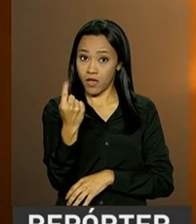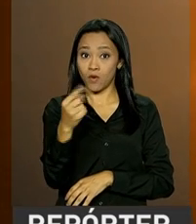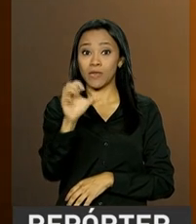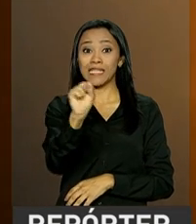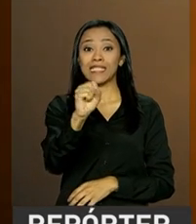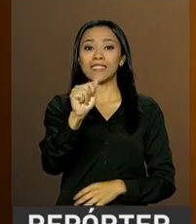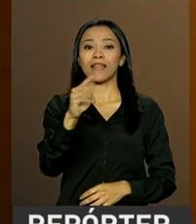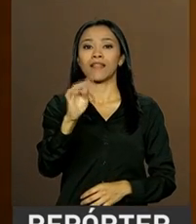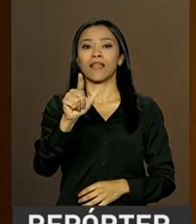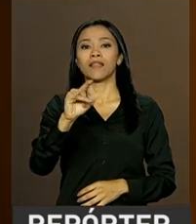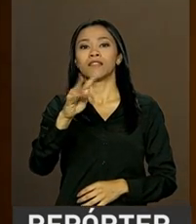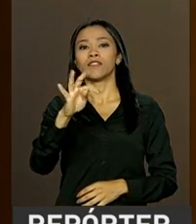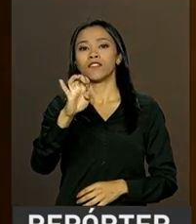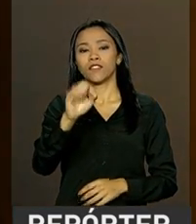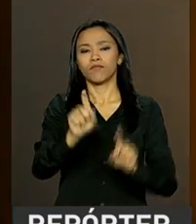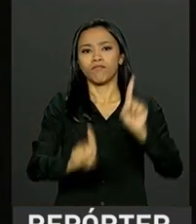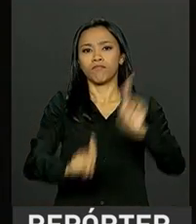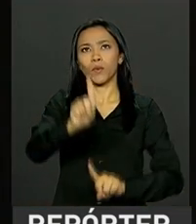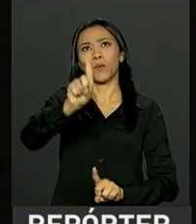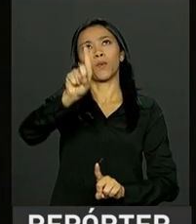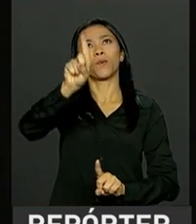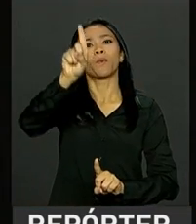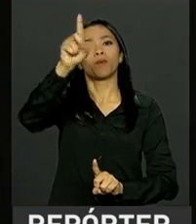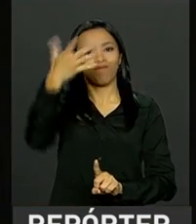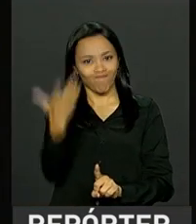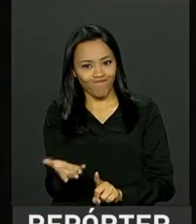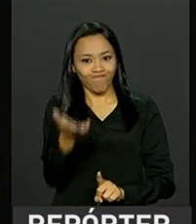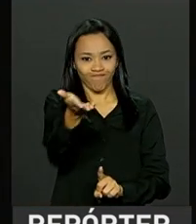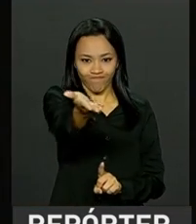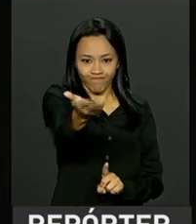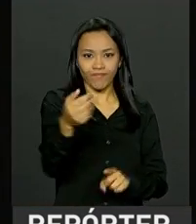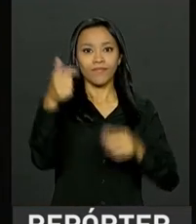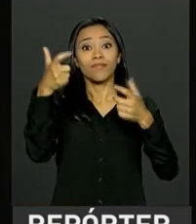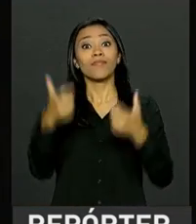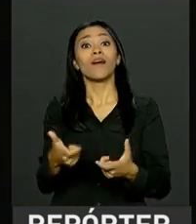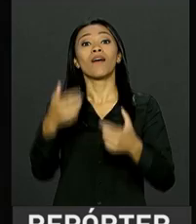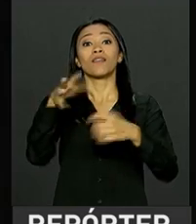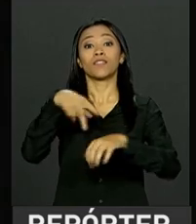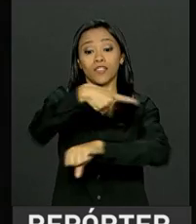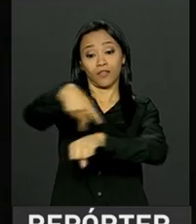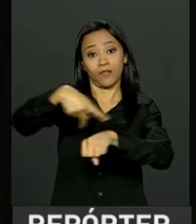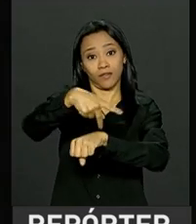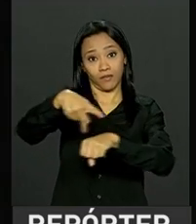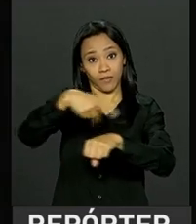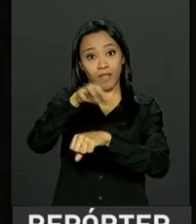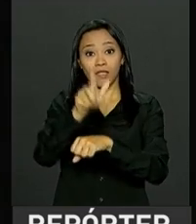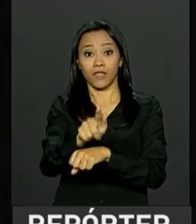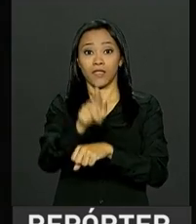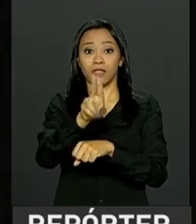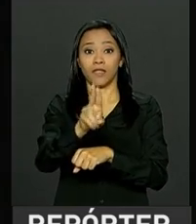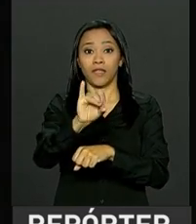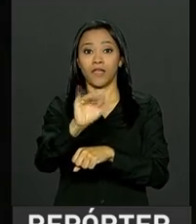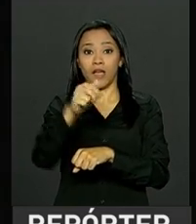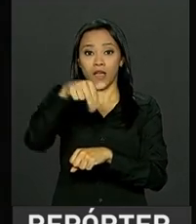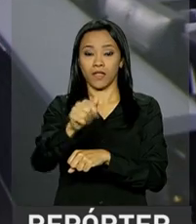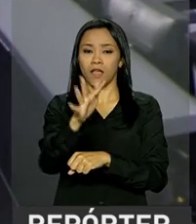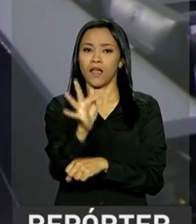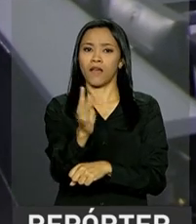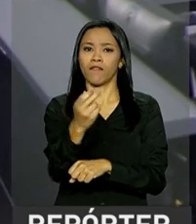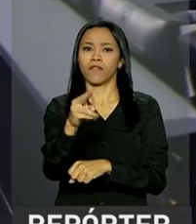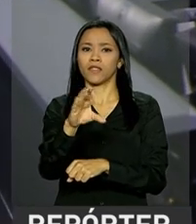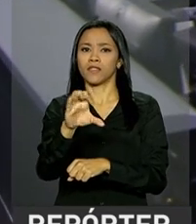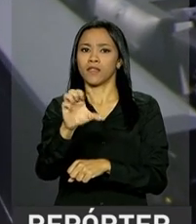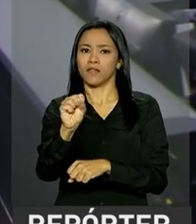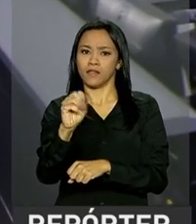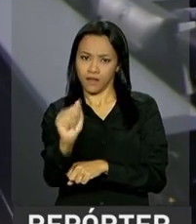governamental brasileiro foi lançado com sucesso pelo foguete Ariane 5 da base espacial de couru na Guiana Francesa